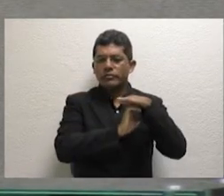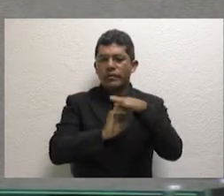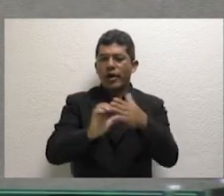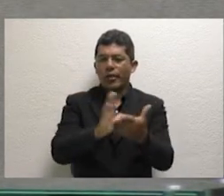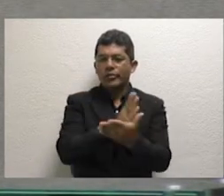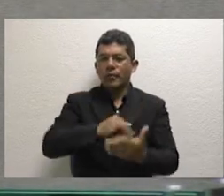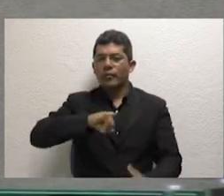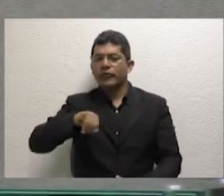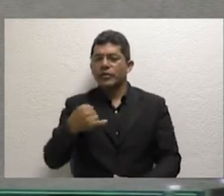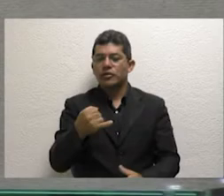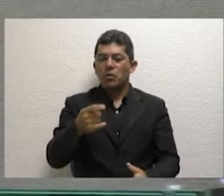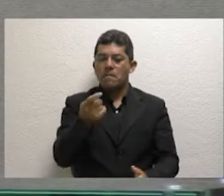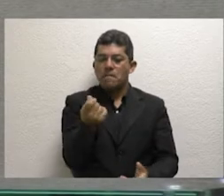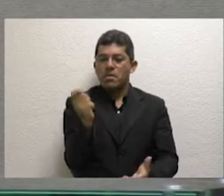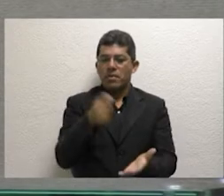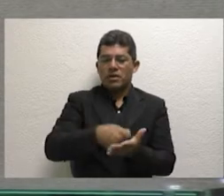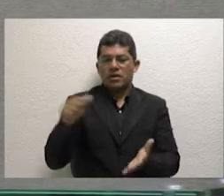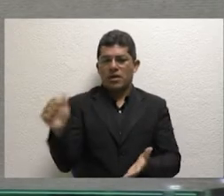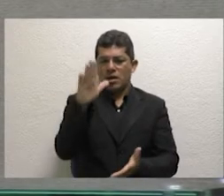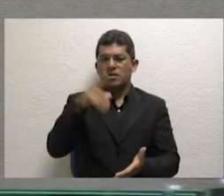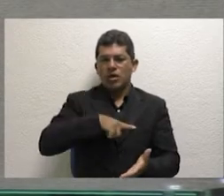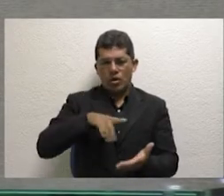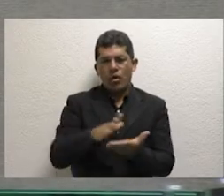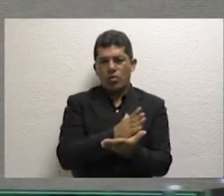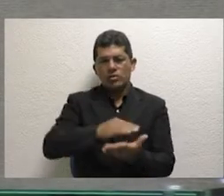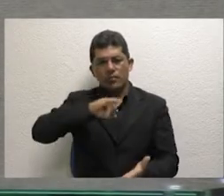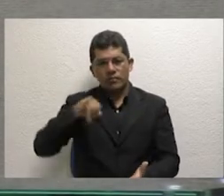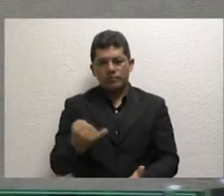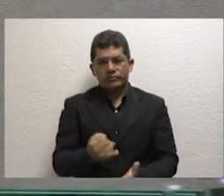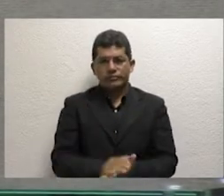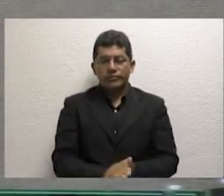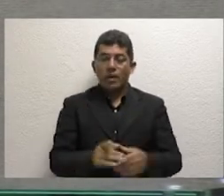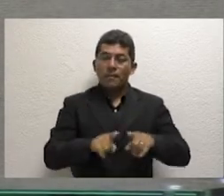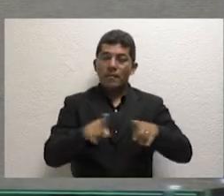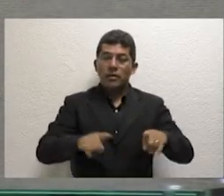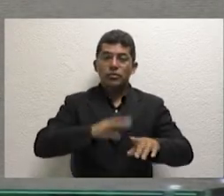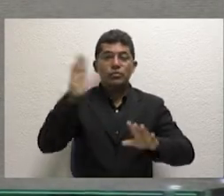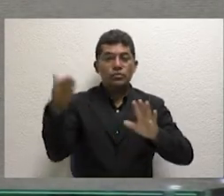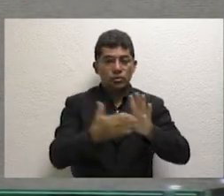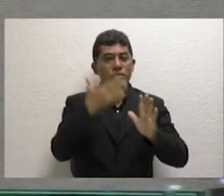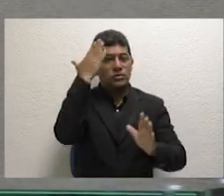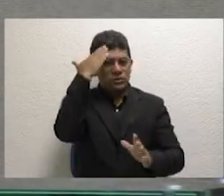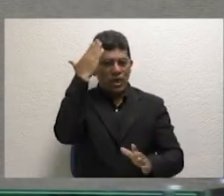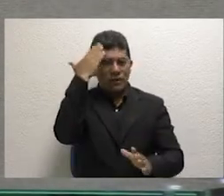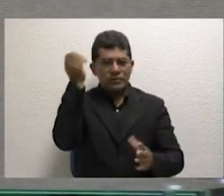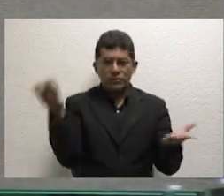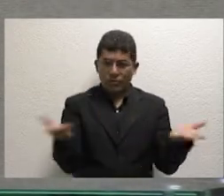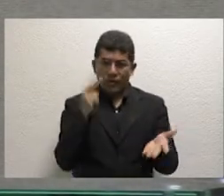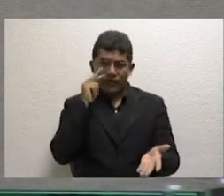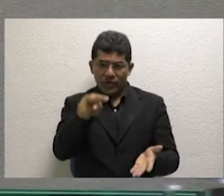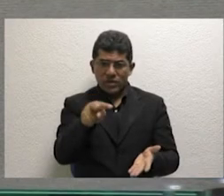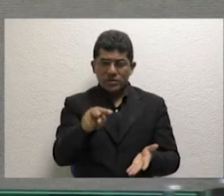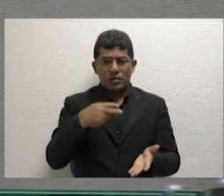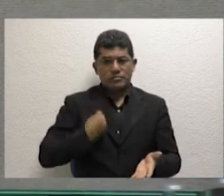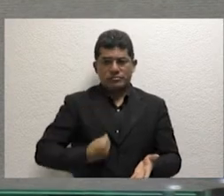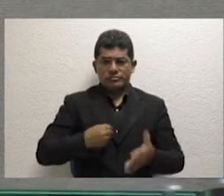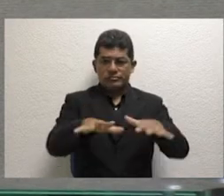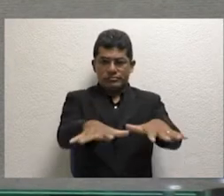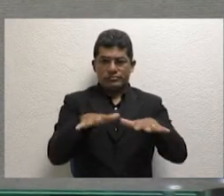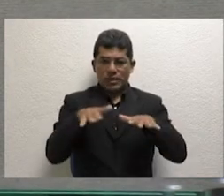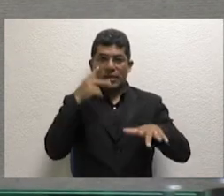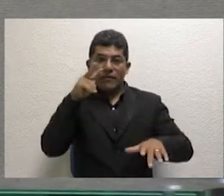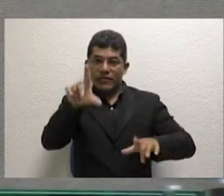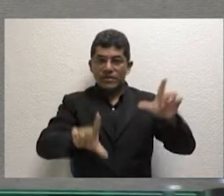dos preços dos combustíveis o que a gente tem visto aqui todo mundo que está aqui vendo quem está aqui presente quem está nos